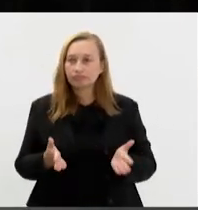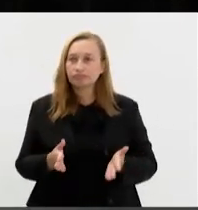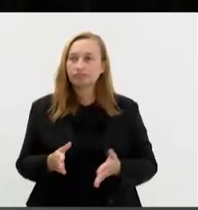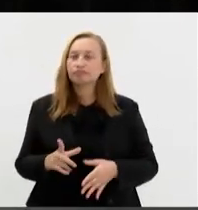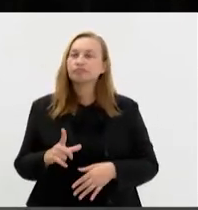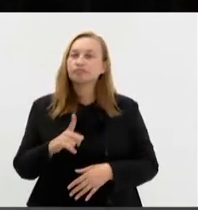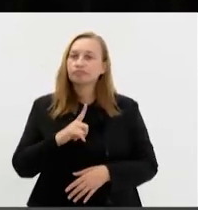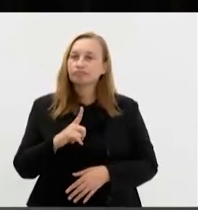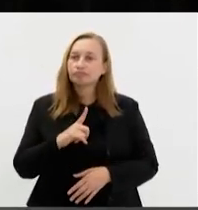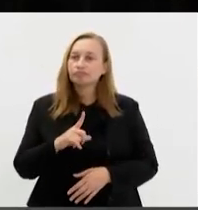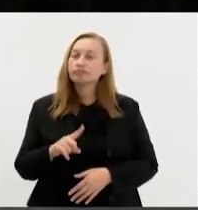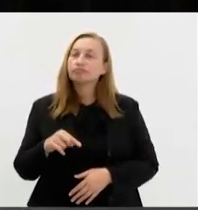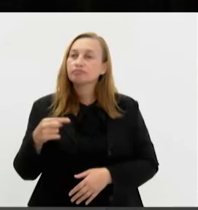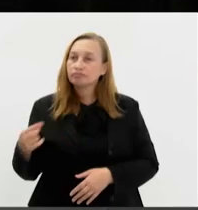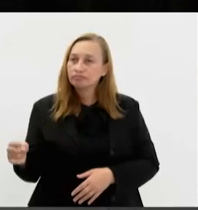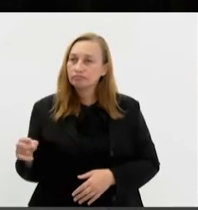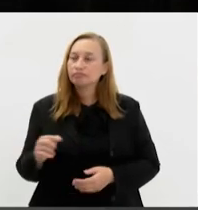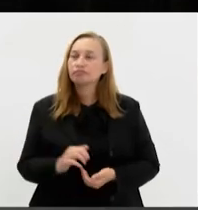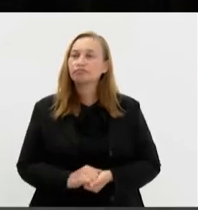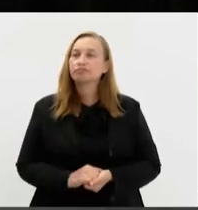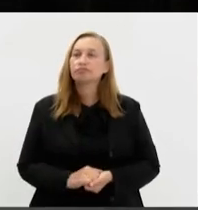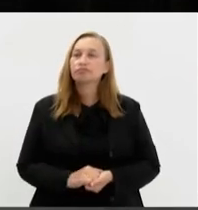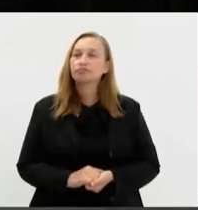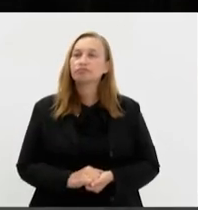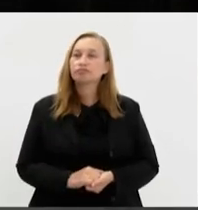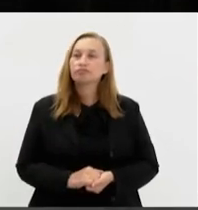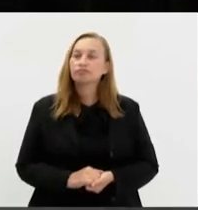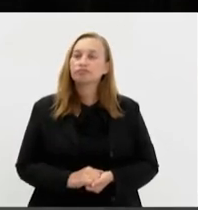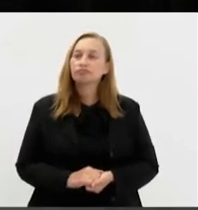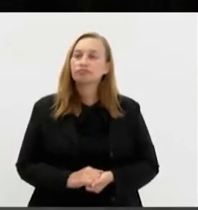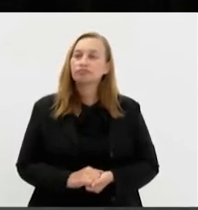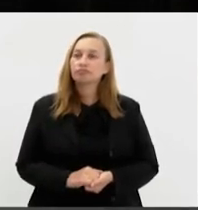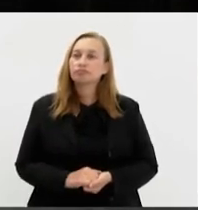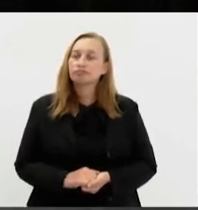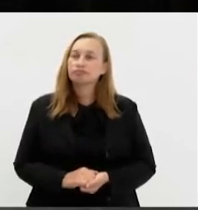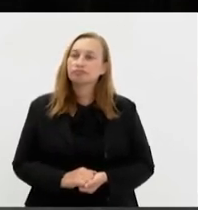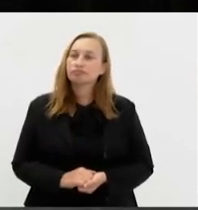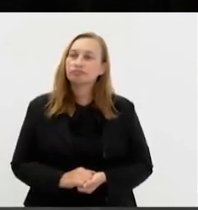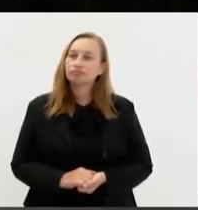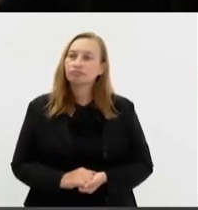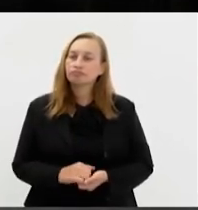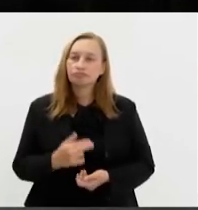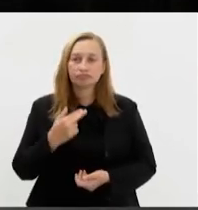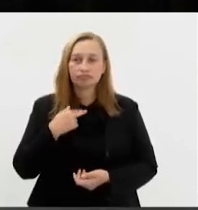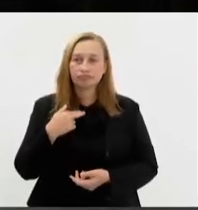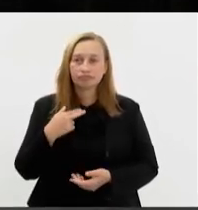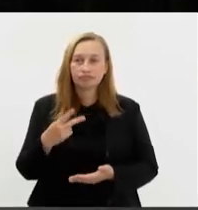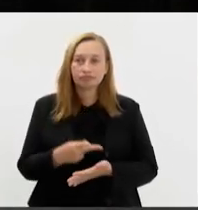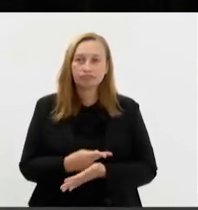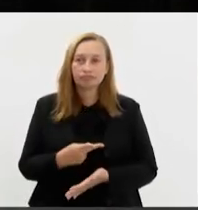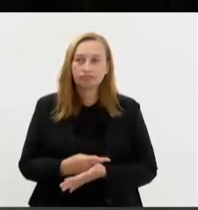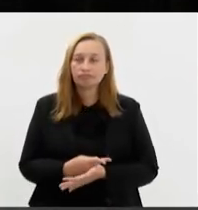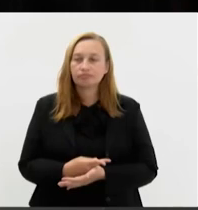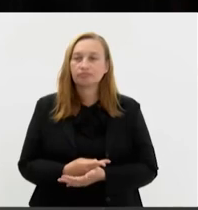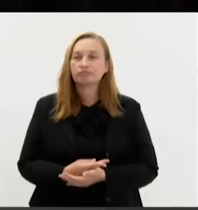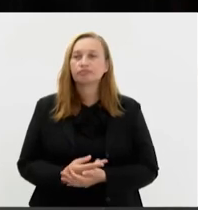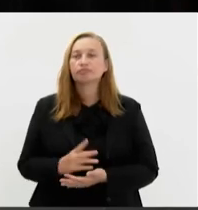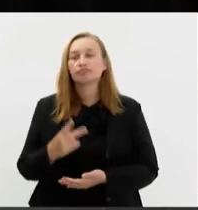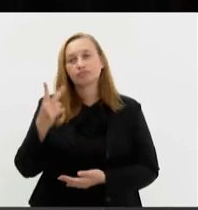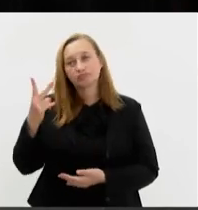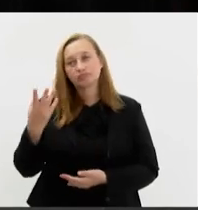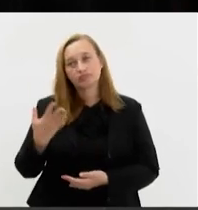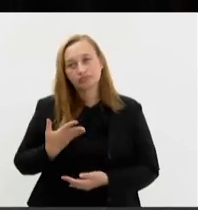ainda outras eh sem eh cometer aqui uma agaf cumprimentar os meus dois queridos